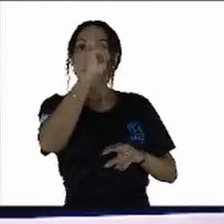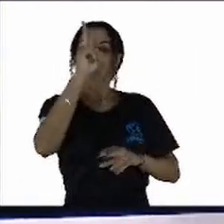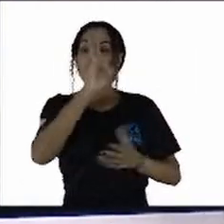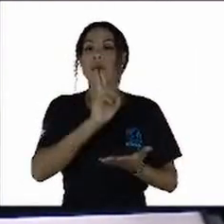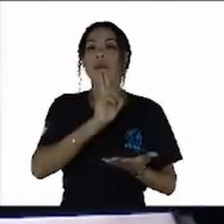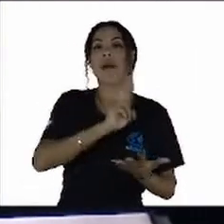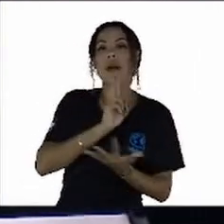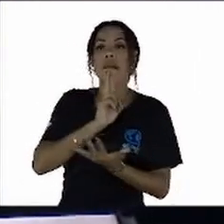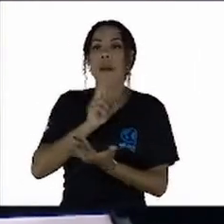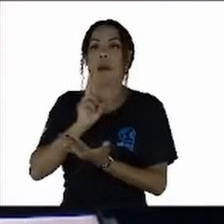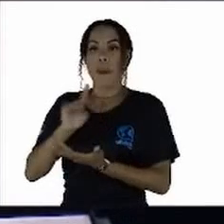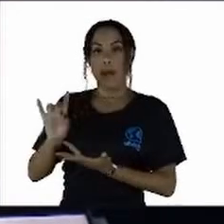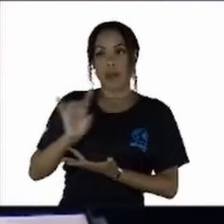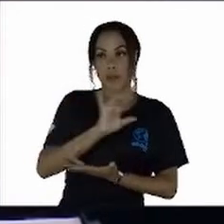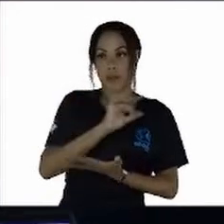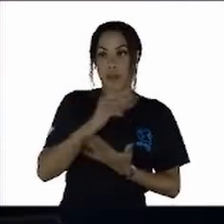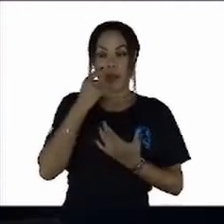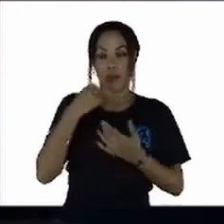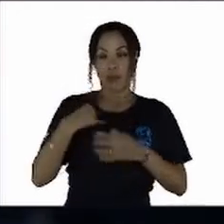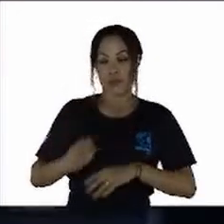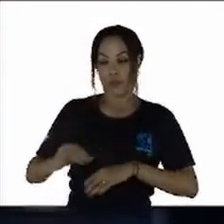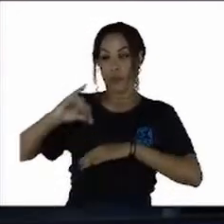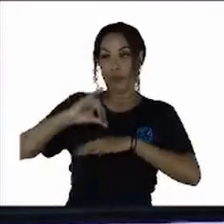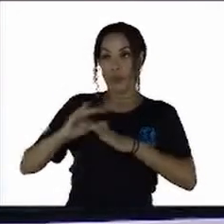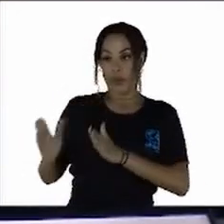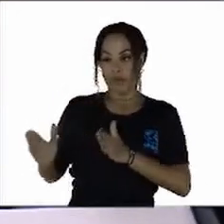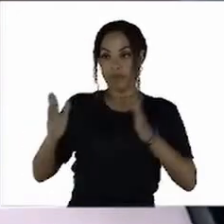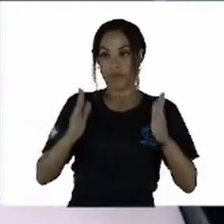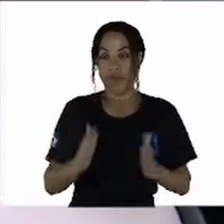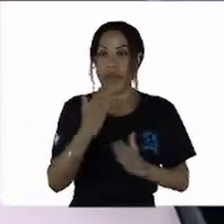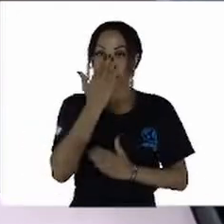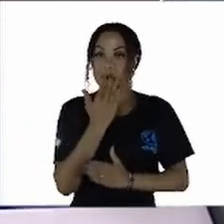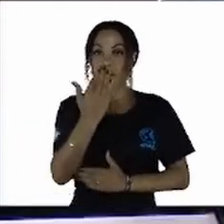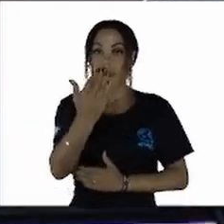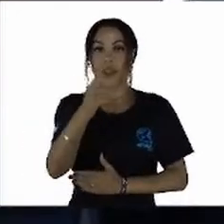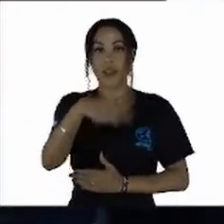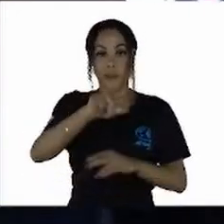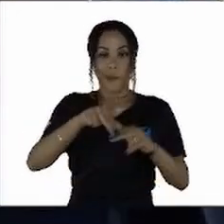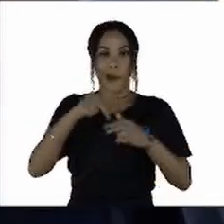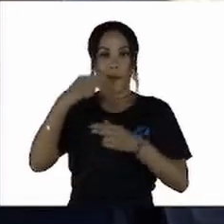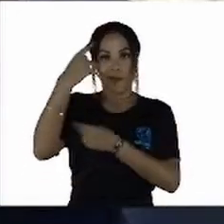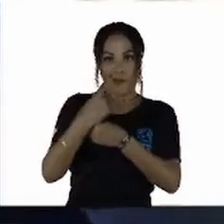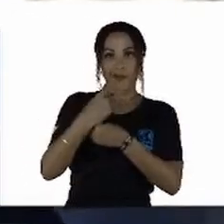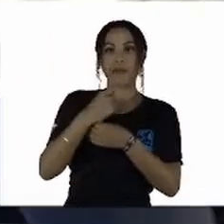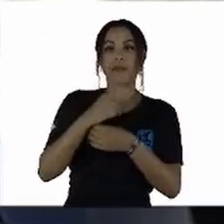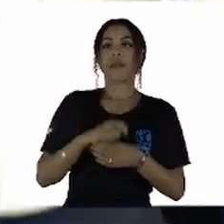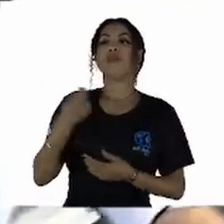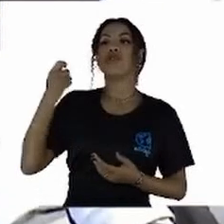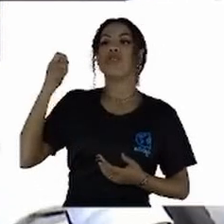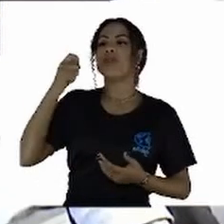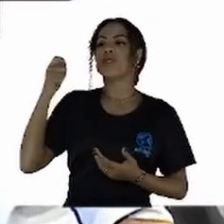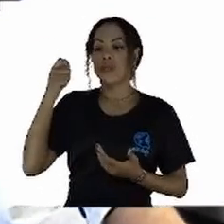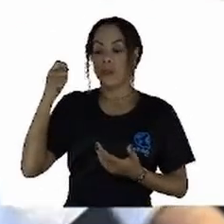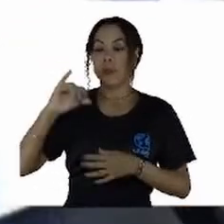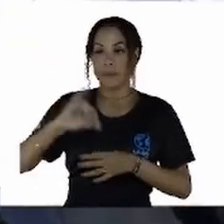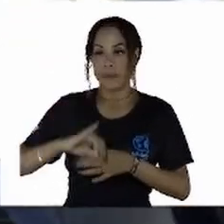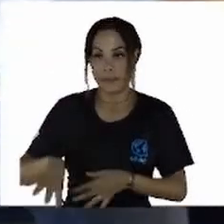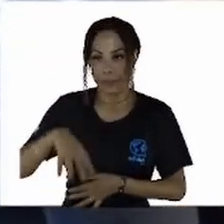as respostas que vocês deram. Eu vou botar para onde? Aqui mesmo, aqui de frente com a da câmera. Cadê a chave? A chave